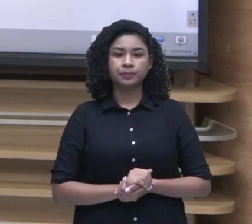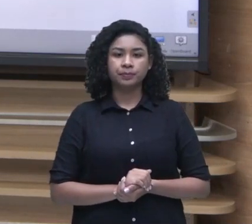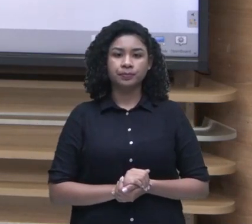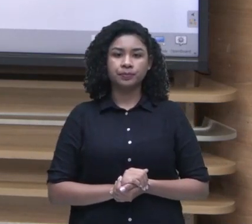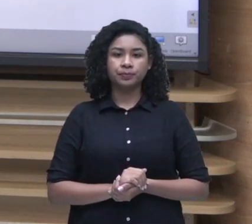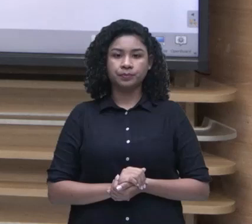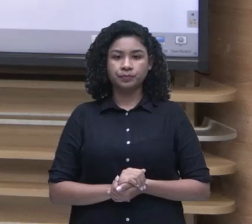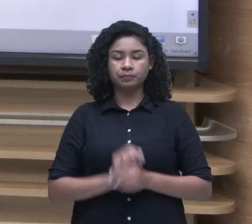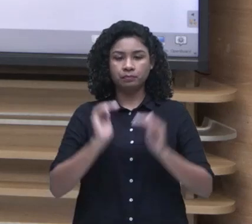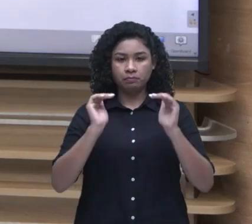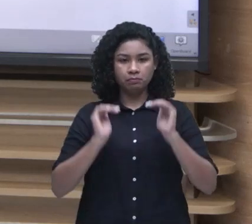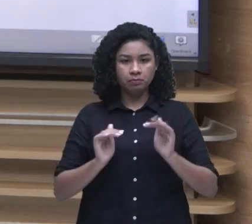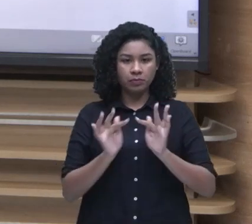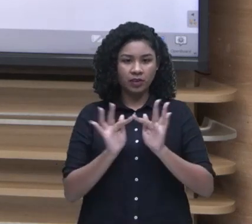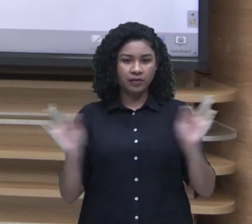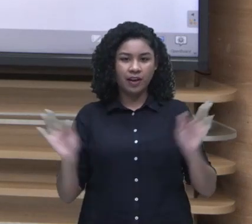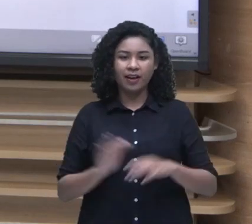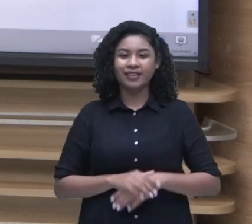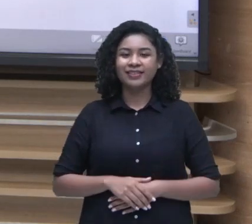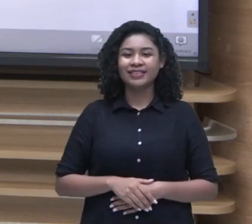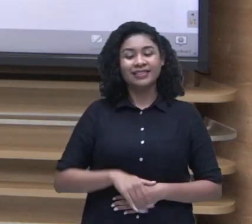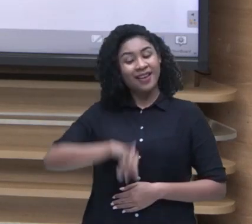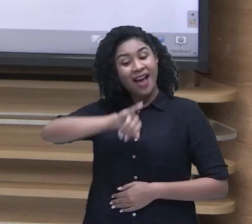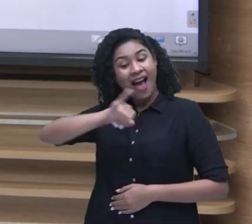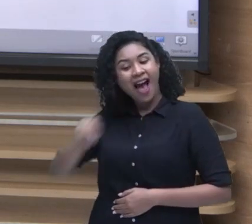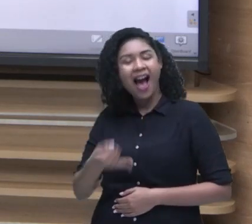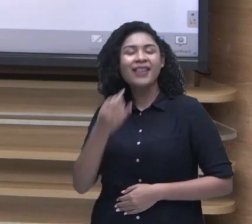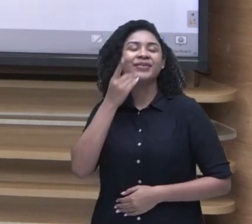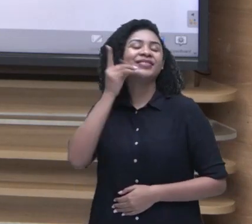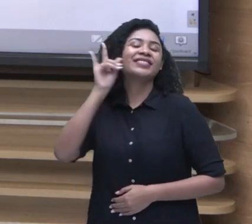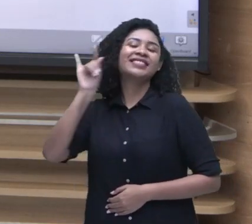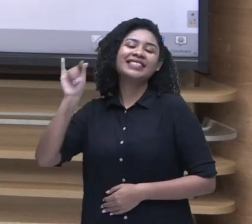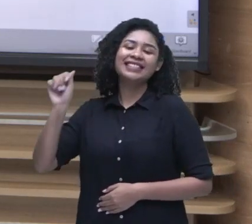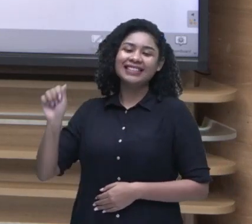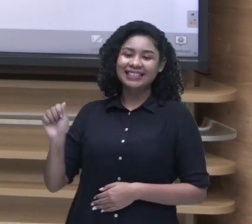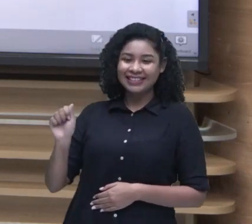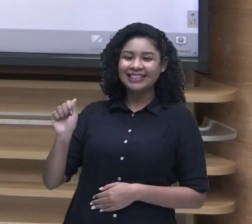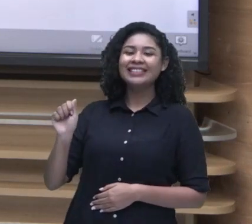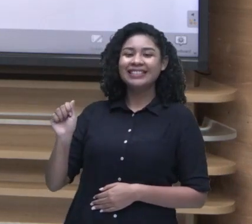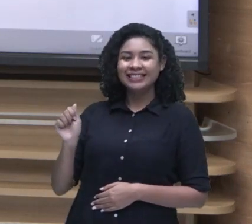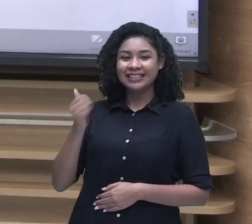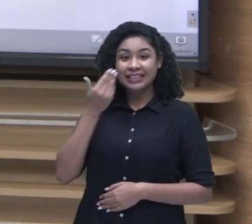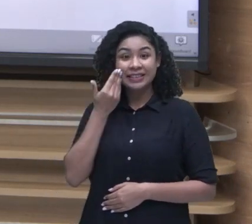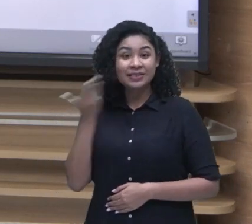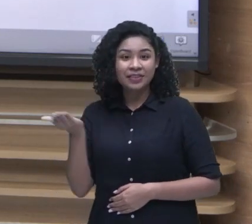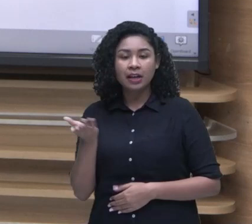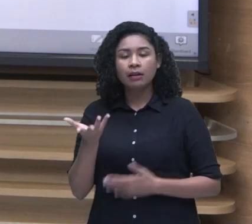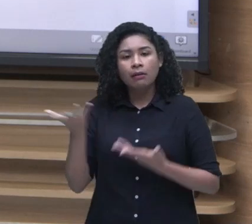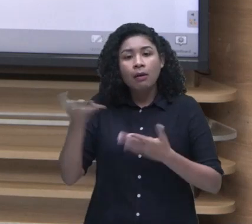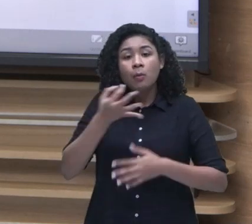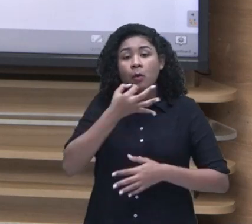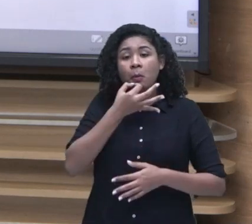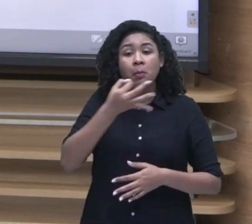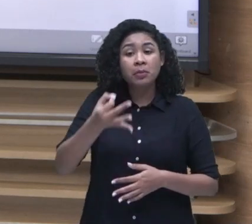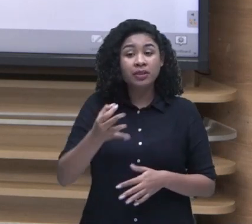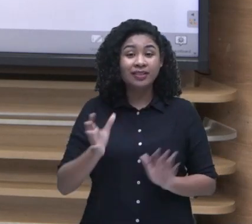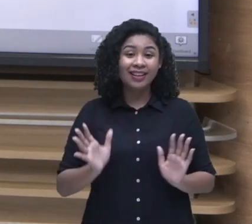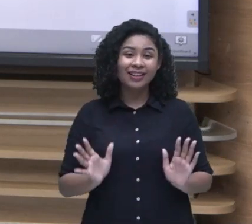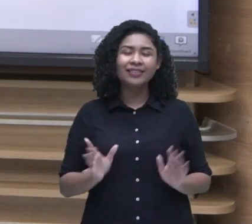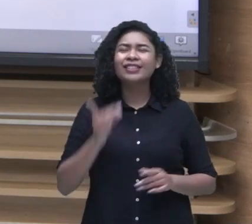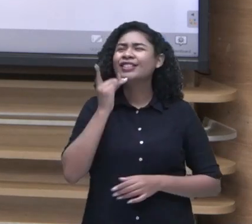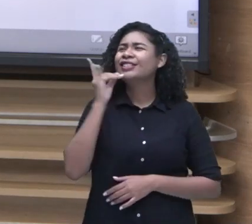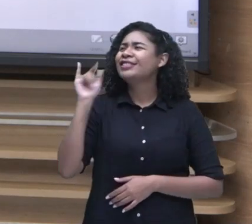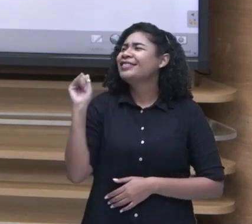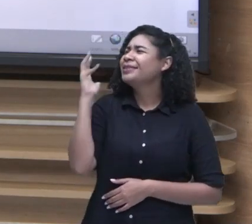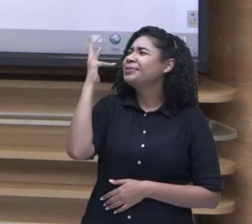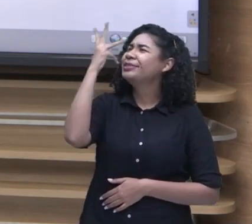café. Aproveite o dia. Olha, aqui dá para a gente perceber que é uma sugestão, né? Olha, que dia